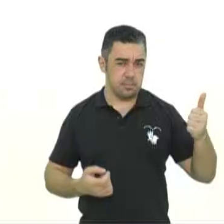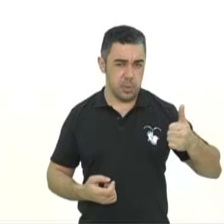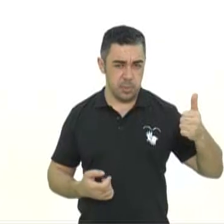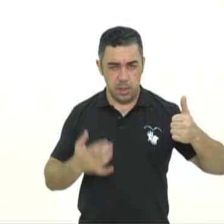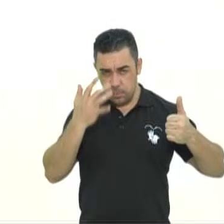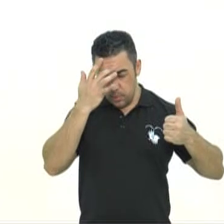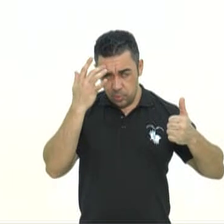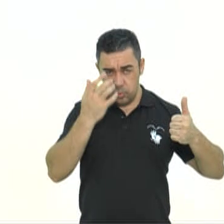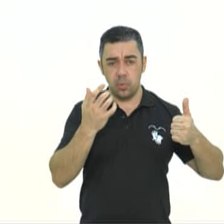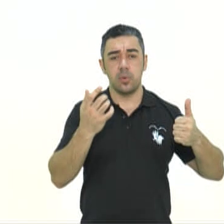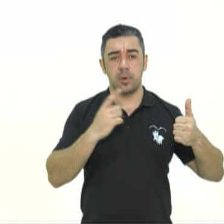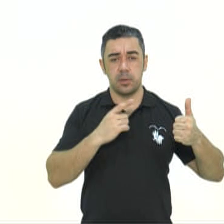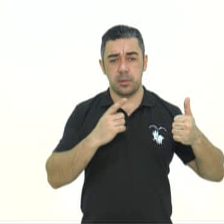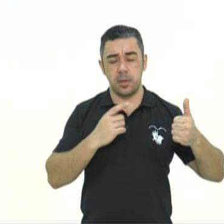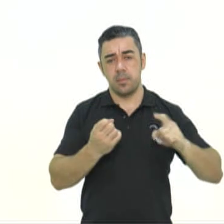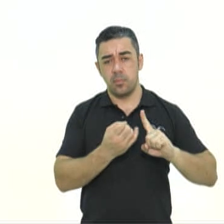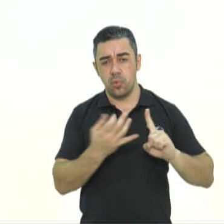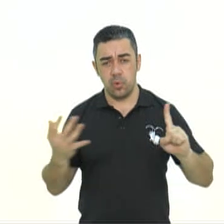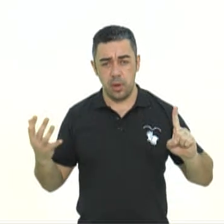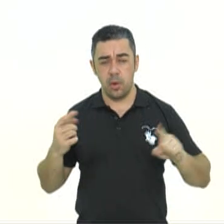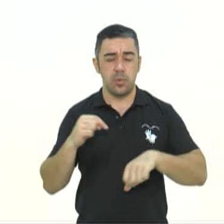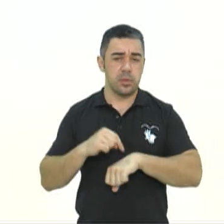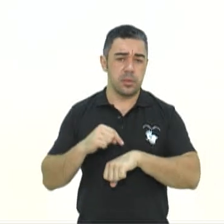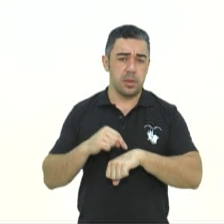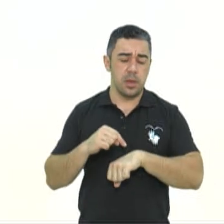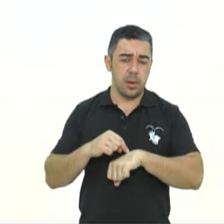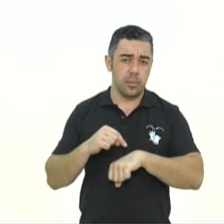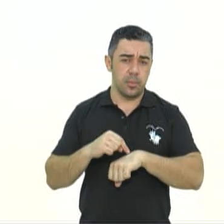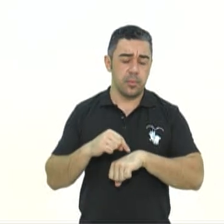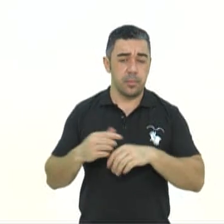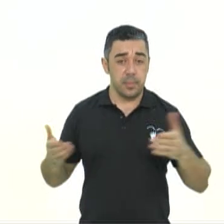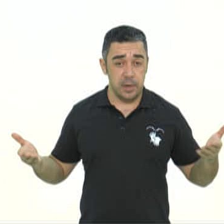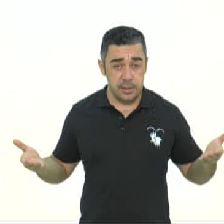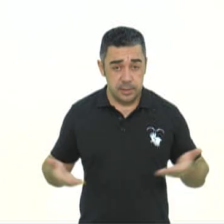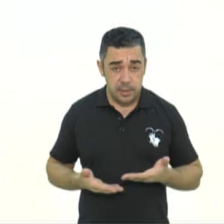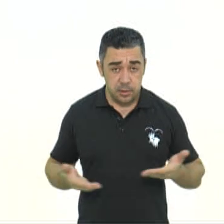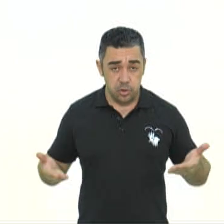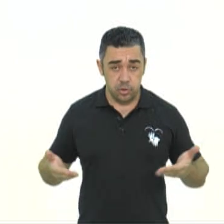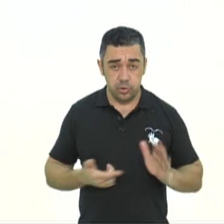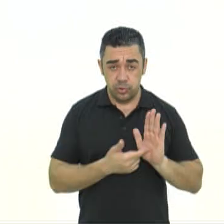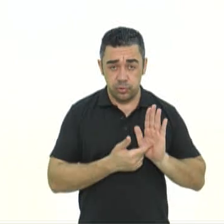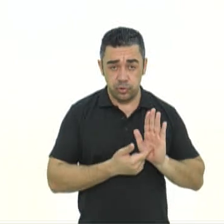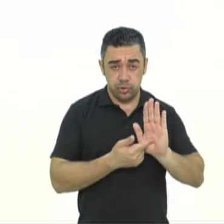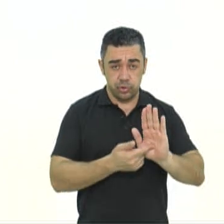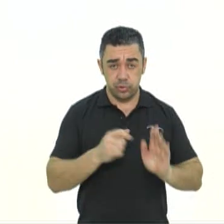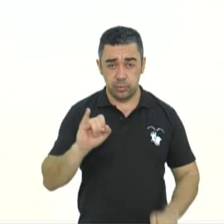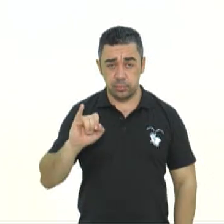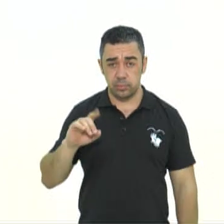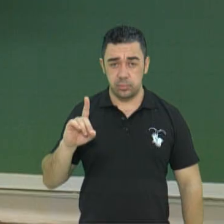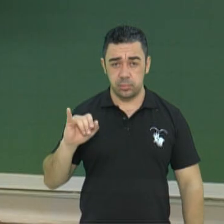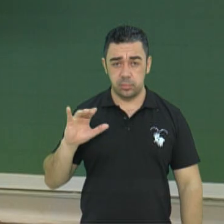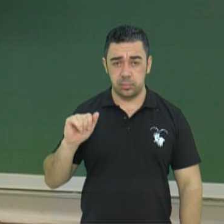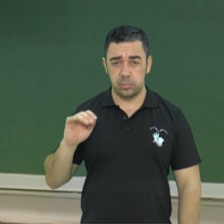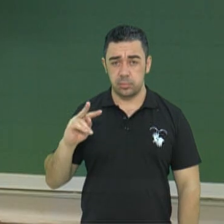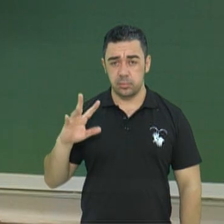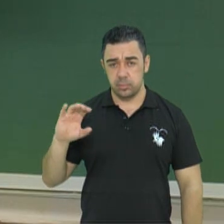do plural e o tempo utilizado, tempo e modo, presente do indicativo. Tranquilo?